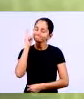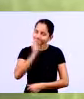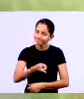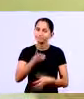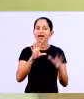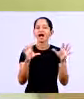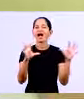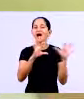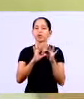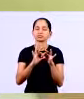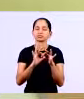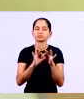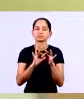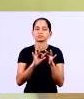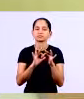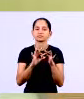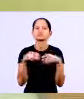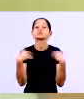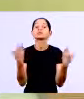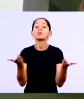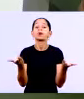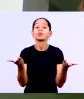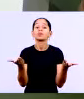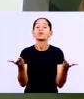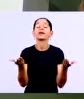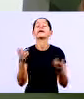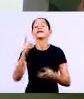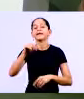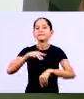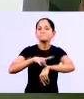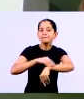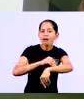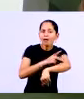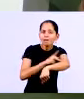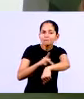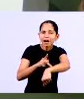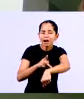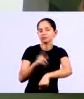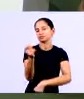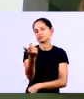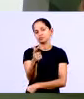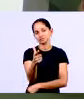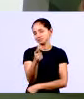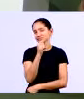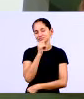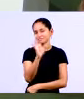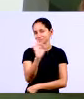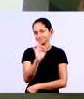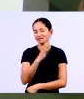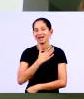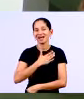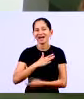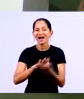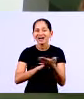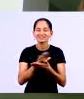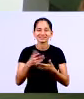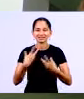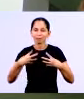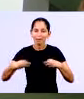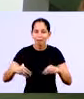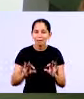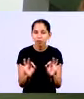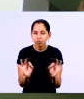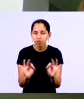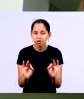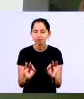contexto, esse pelo aí não é pelo contexto, não é pelo aqui. Pele, né? Certo, pelo de pele, certo. Isso mesmo. Mais alguma